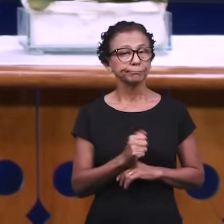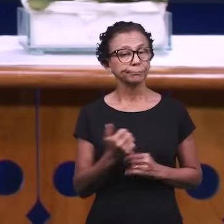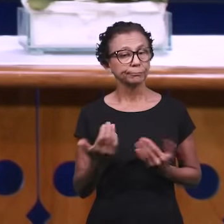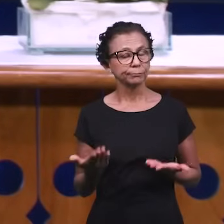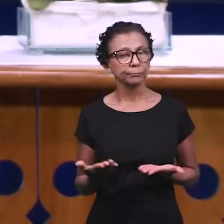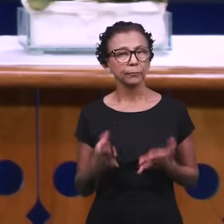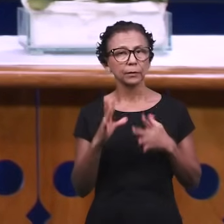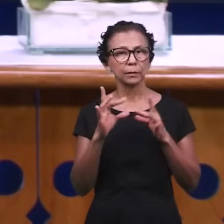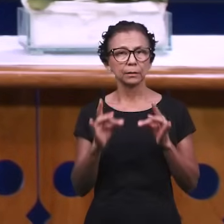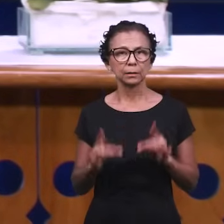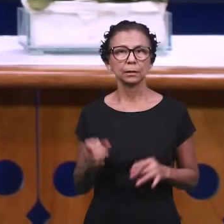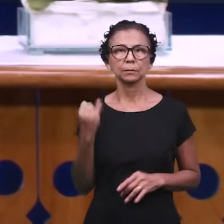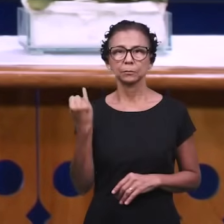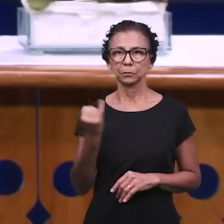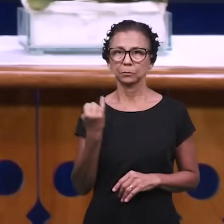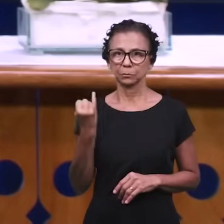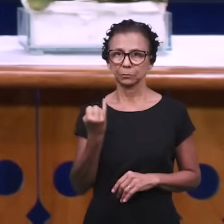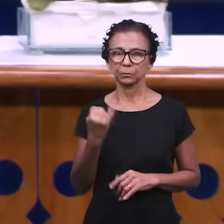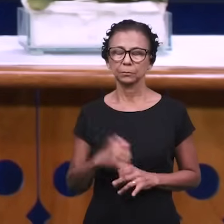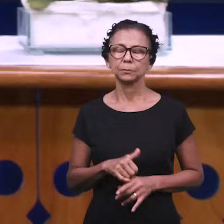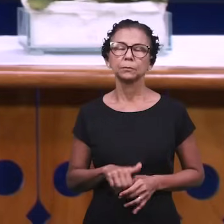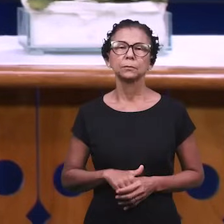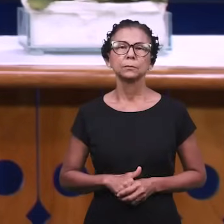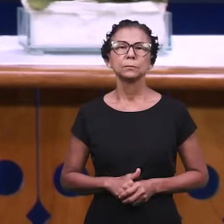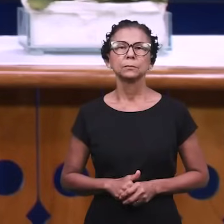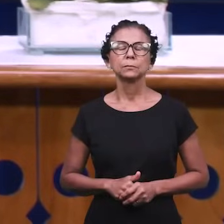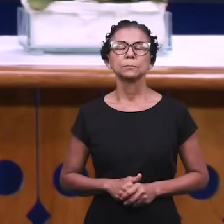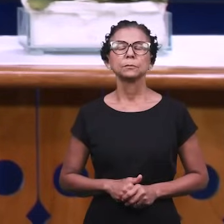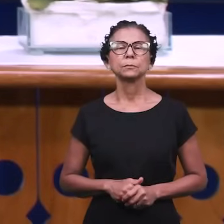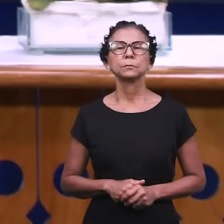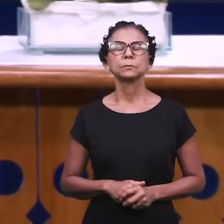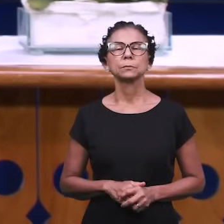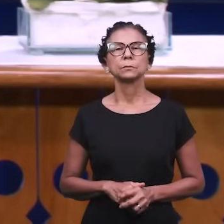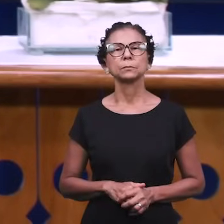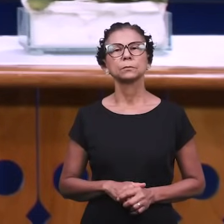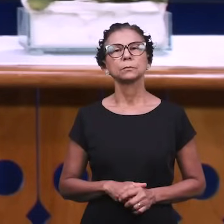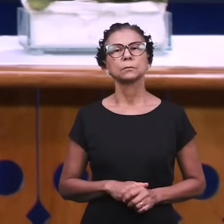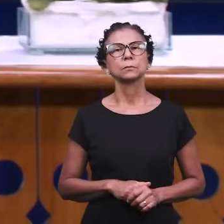Alguns detalhes importantes.